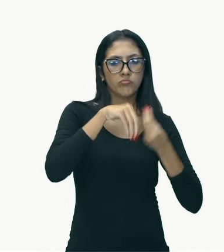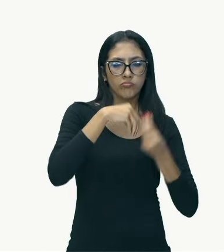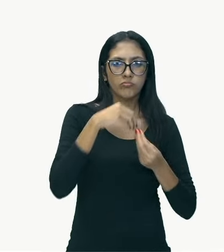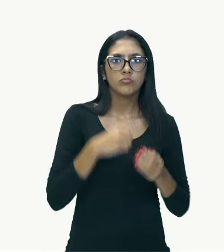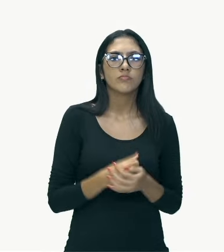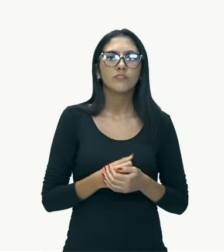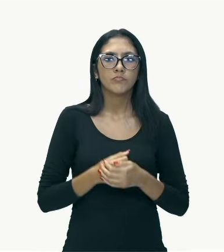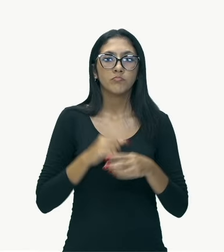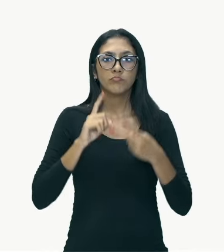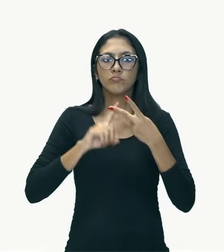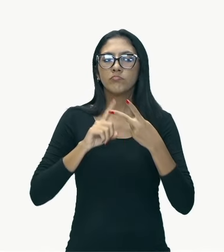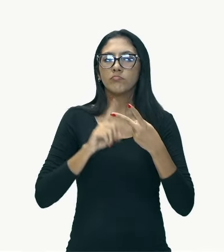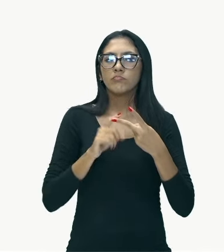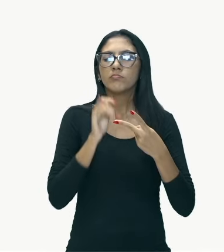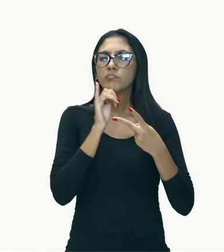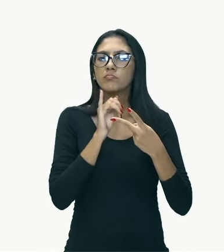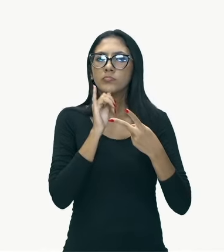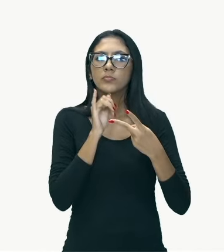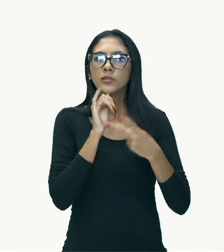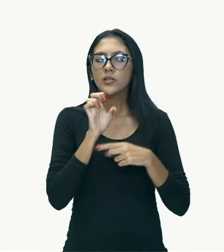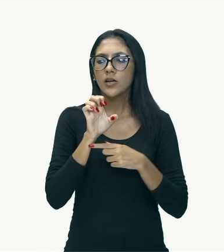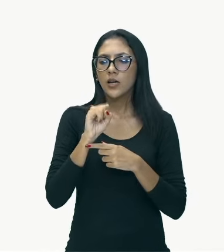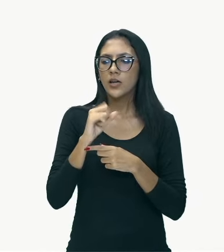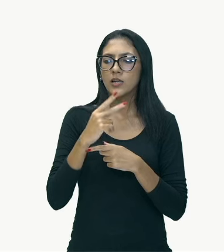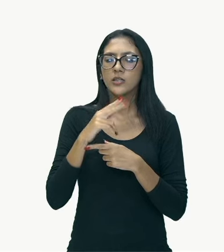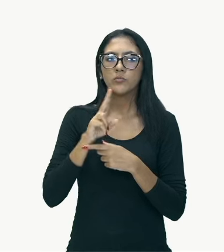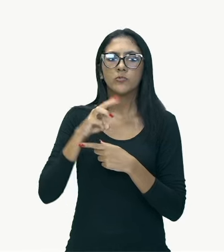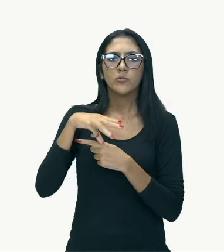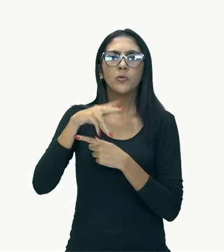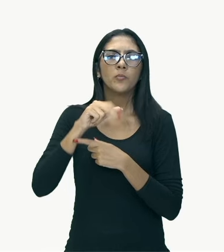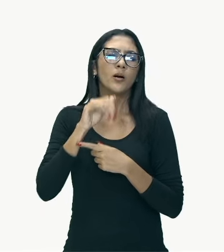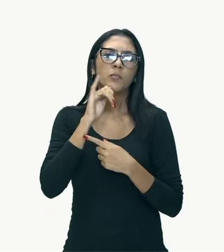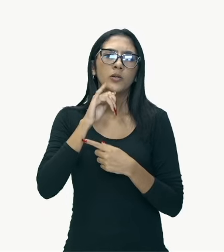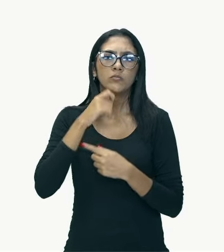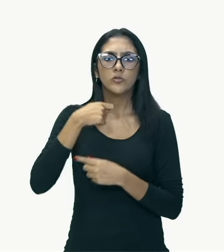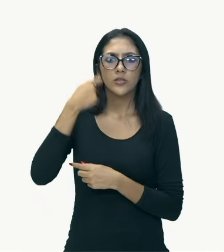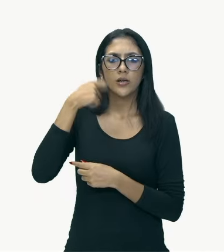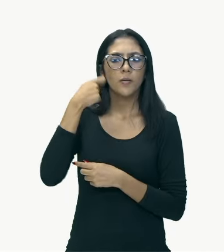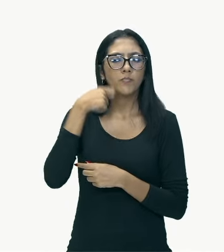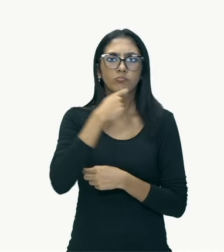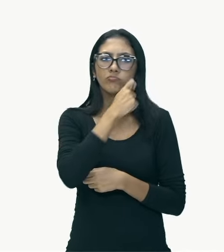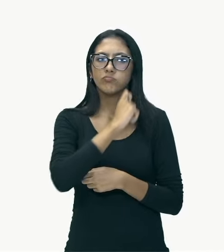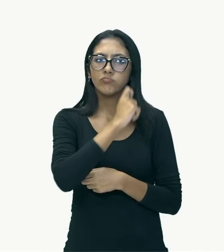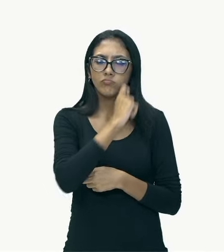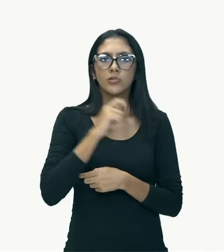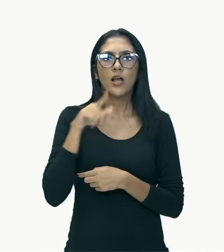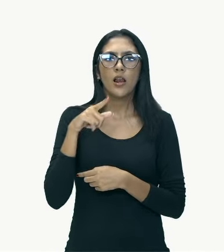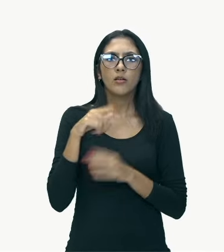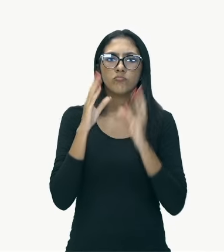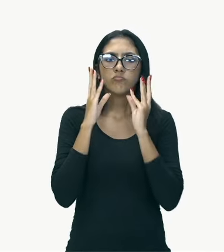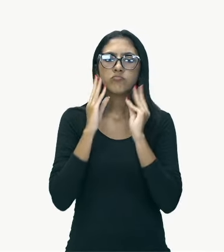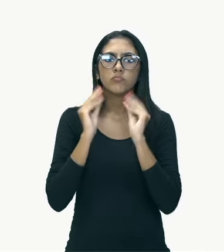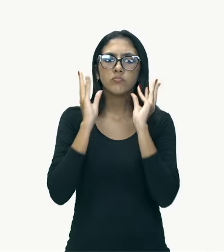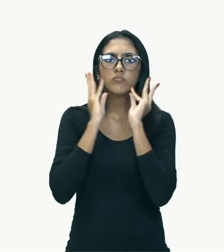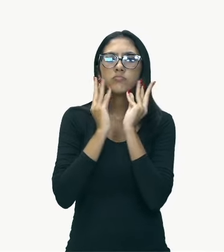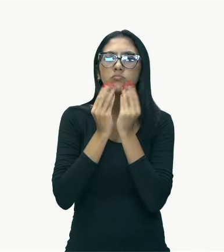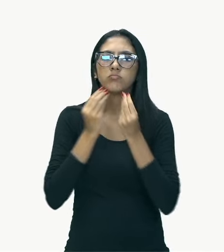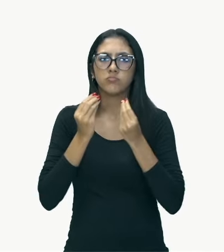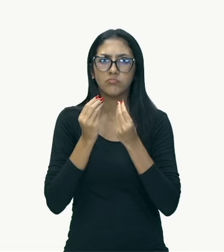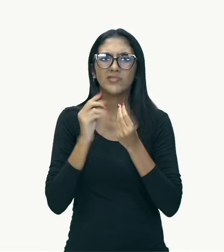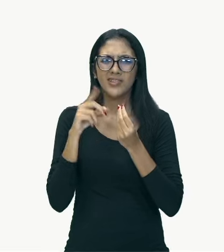como exemplo de colóide a espuma de barbear, é um colóide que a gente chama de